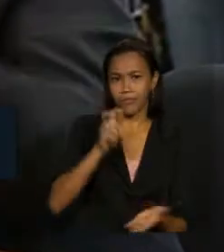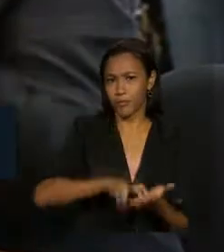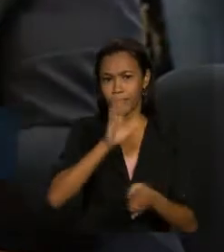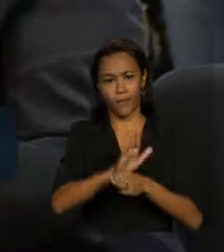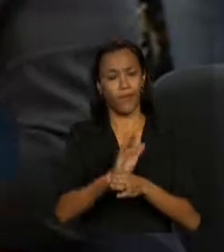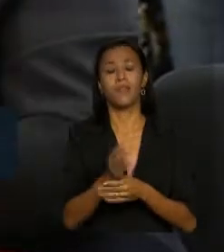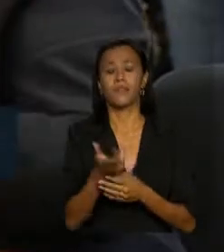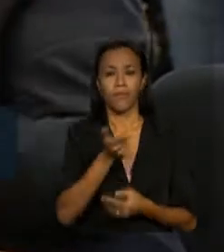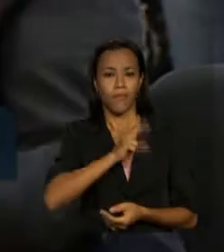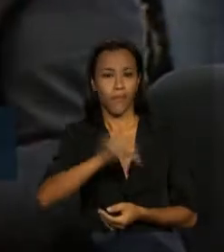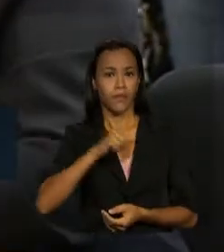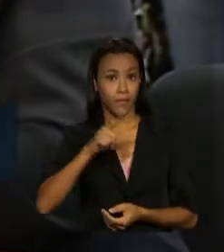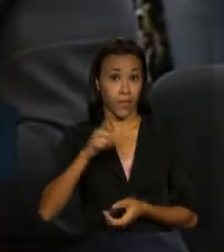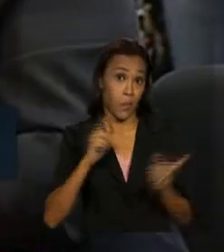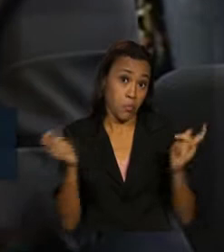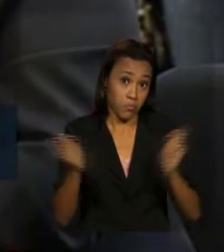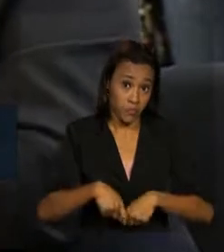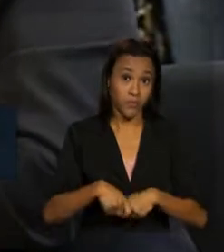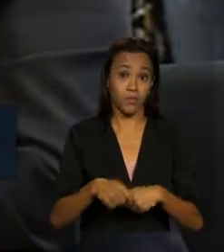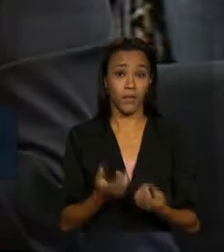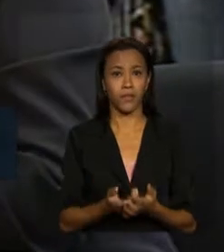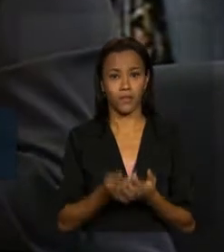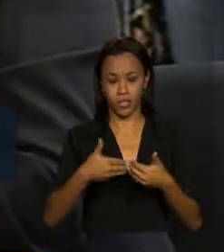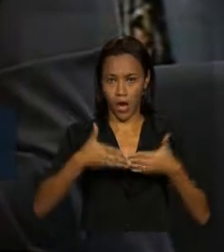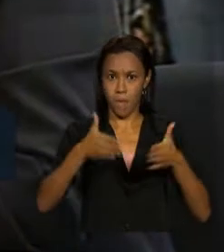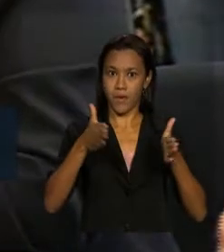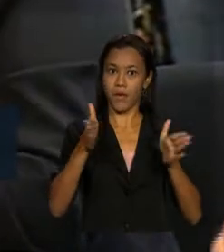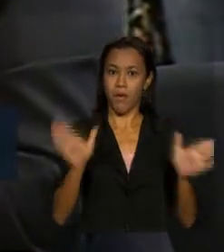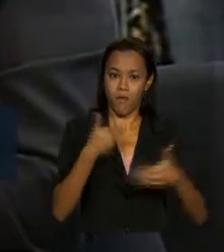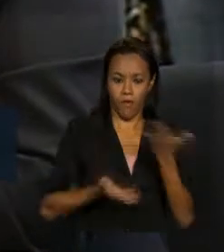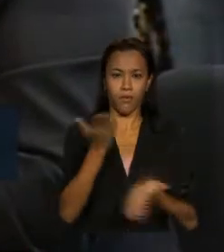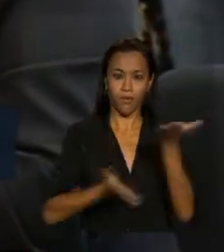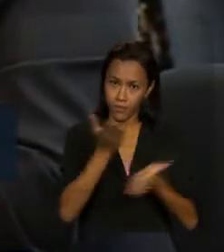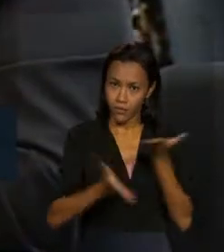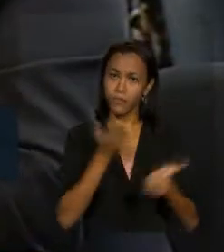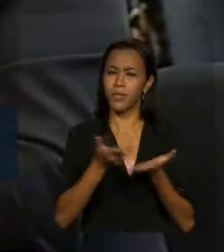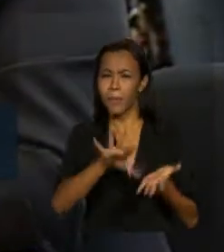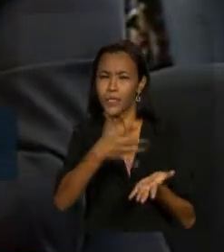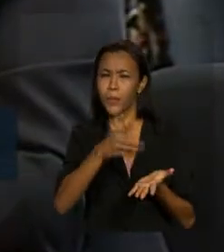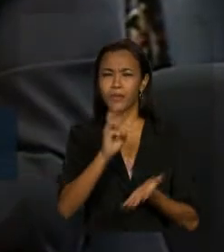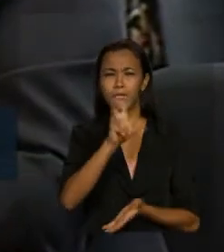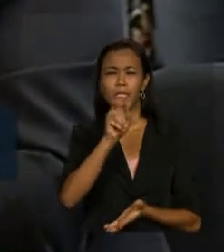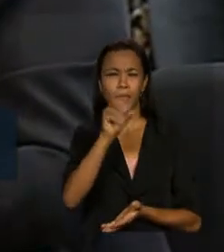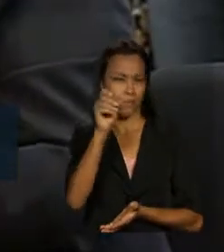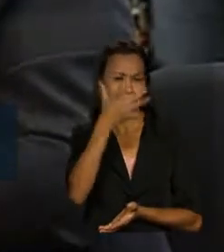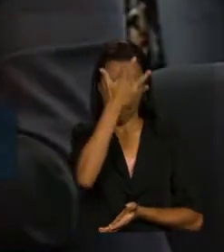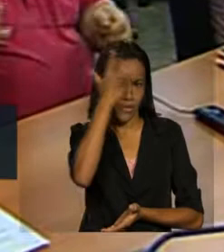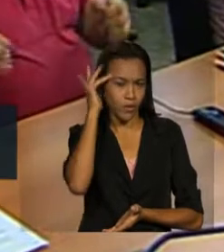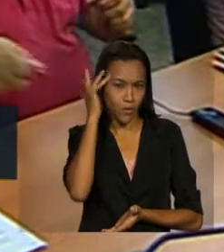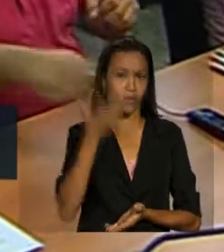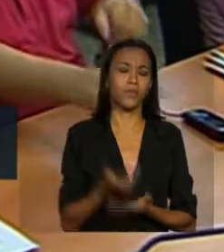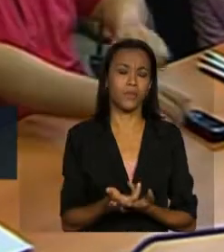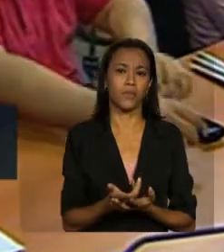dia. Então, é uma possibilidade de um atendimento alargado aí de cerca de, a gente tem uma média de 50 pessoas, né,